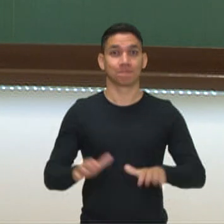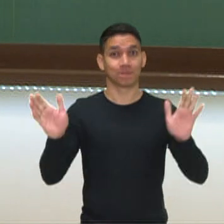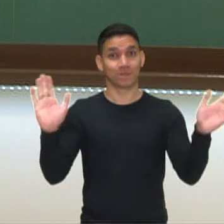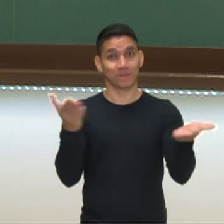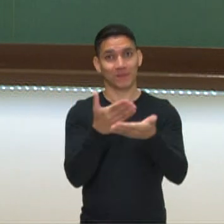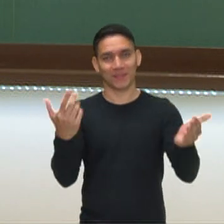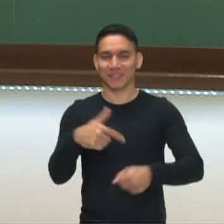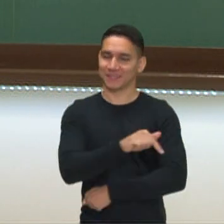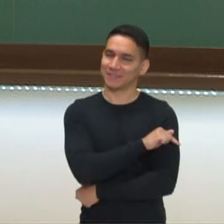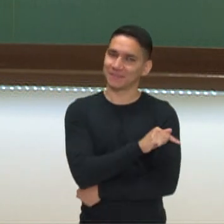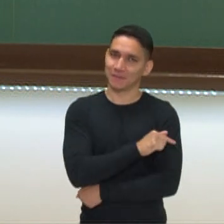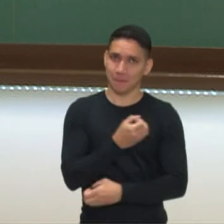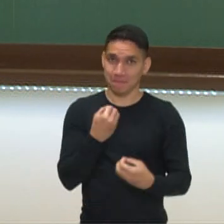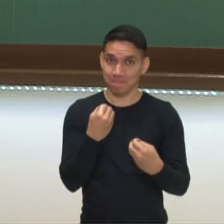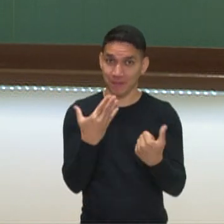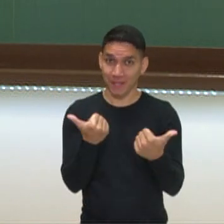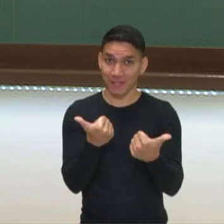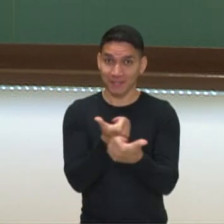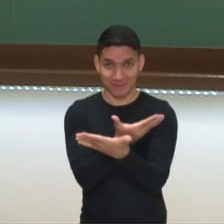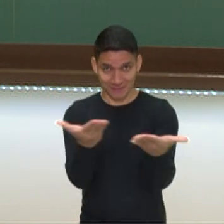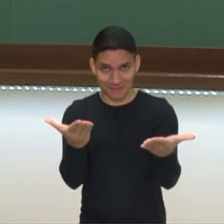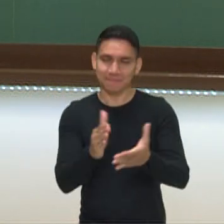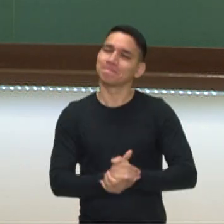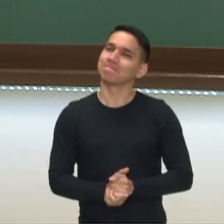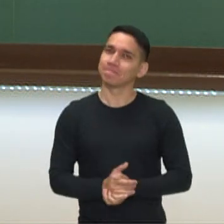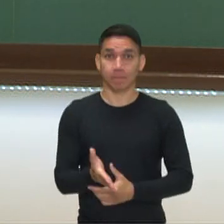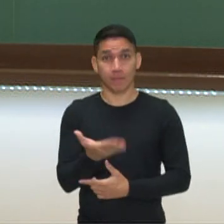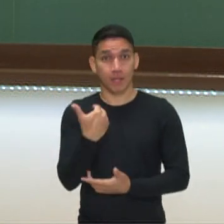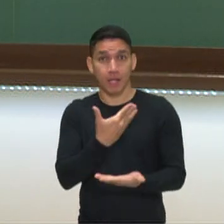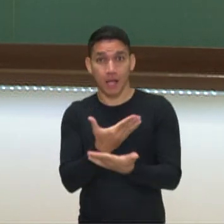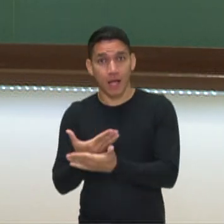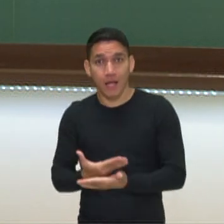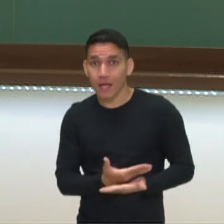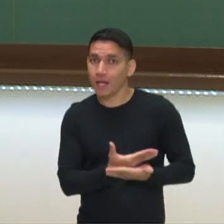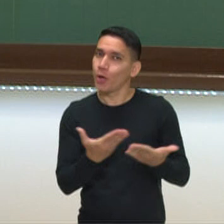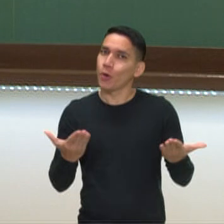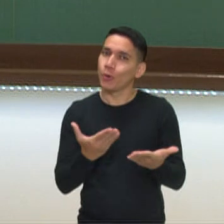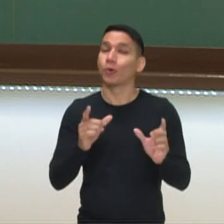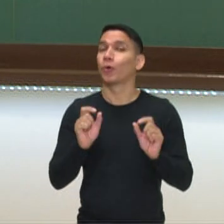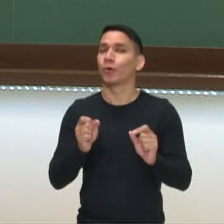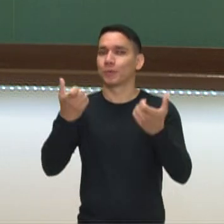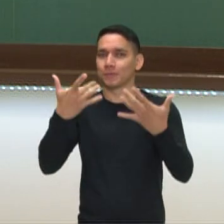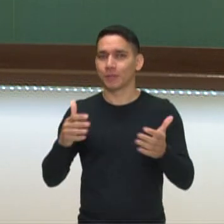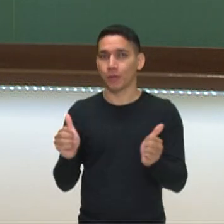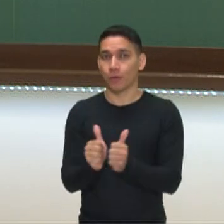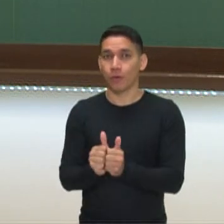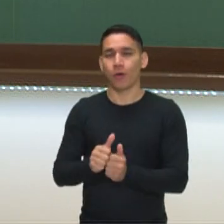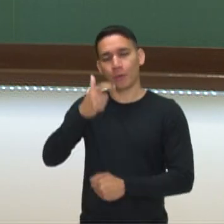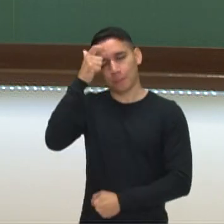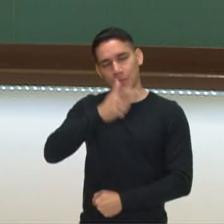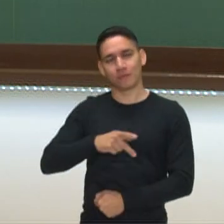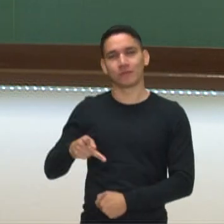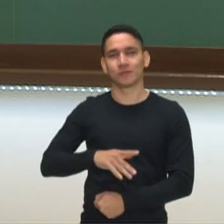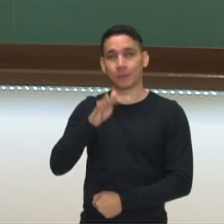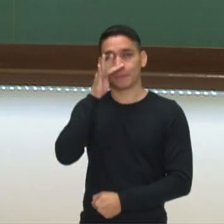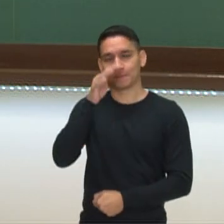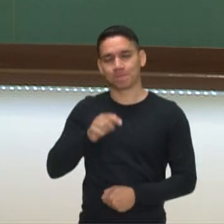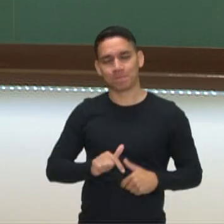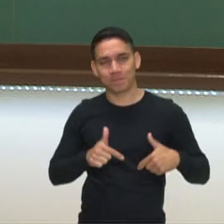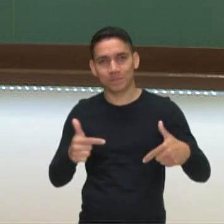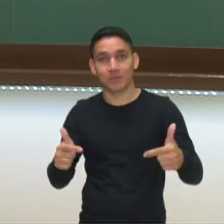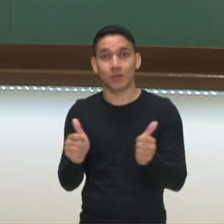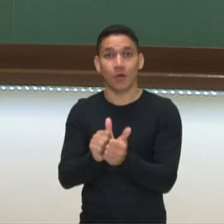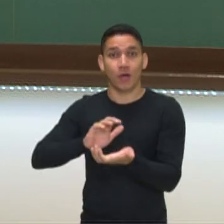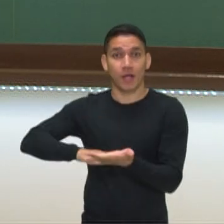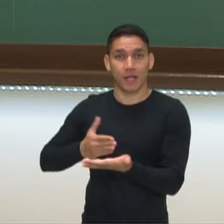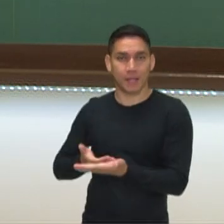Olá, sétimos anos, tudo bem com vocês? Vamos para a nossa aula de hoje comigo, professora Rosilda Menger, e o nosso intérprete